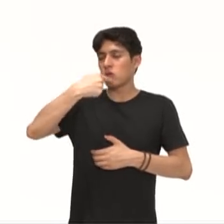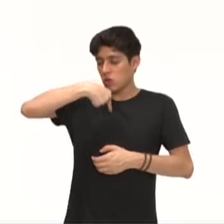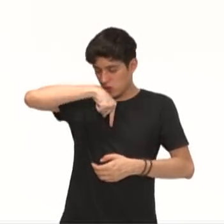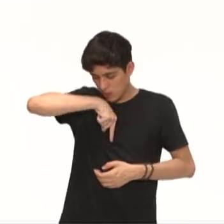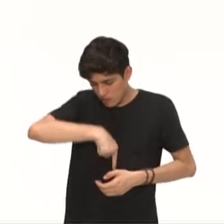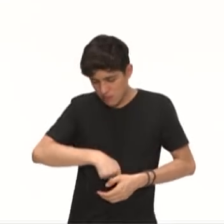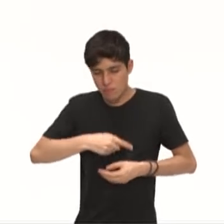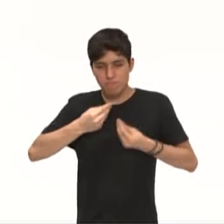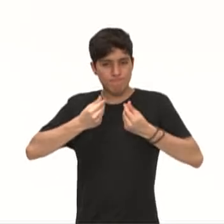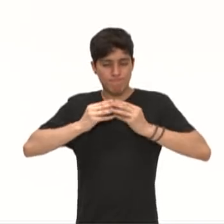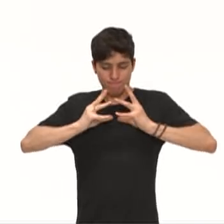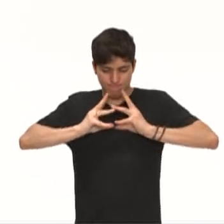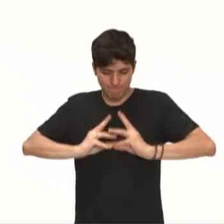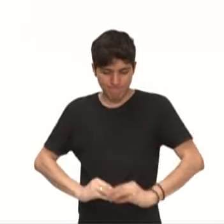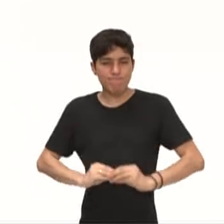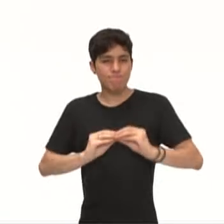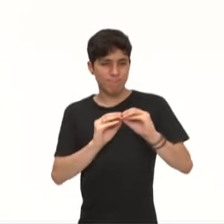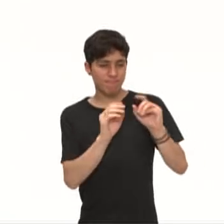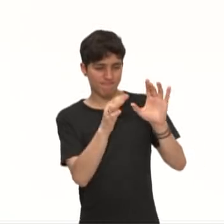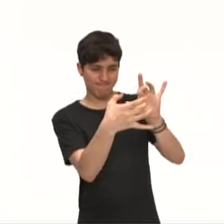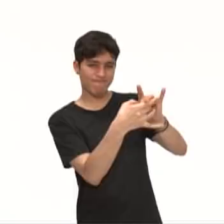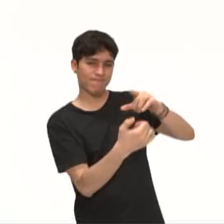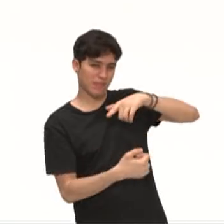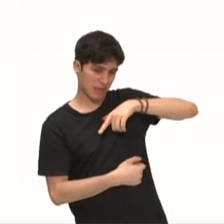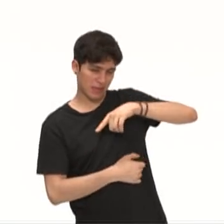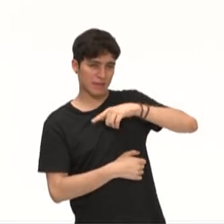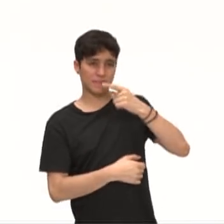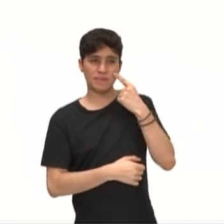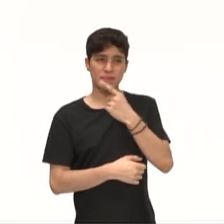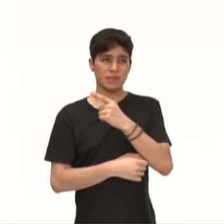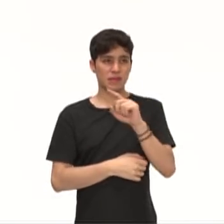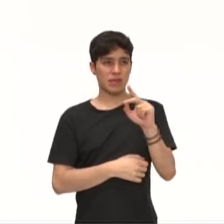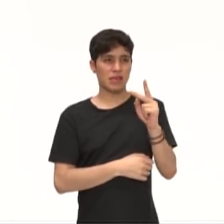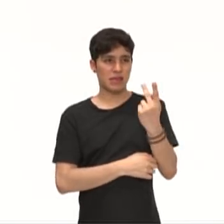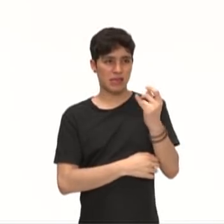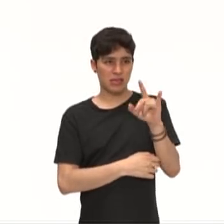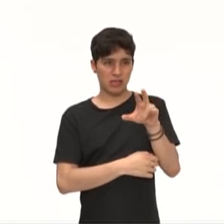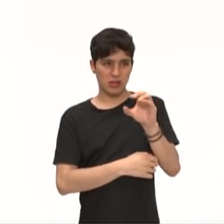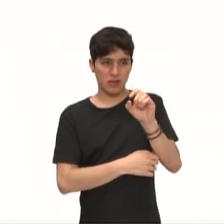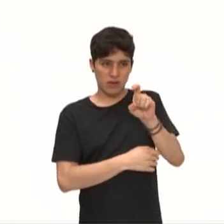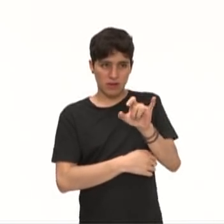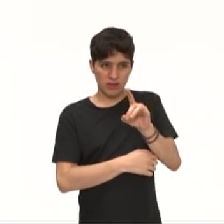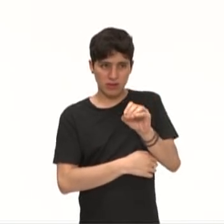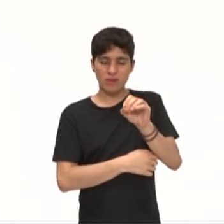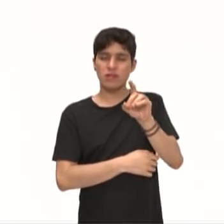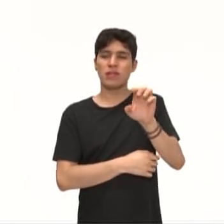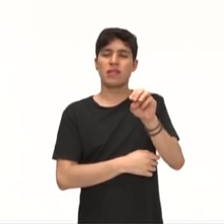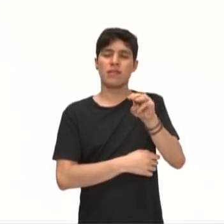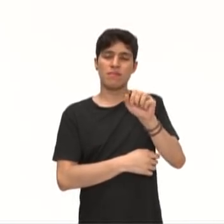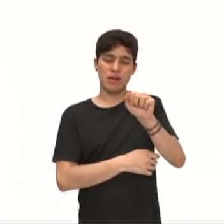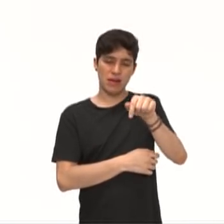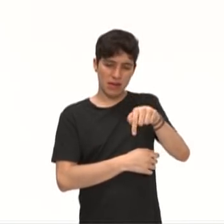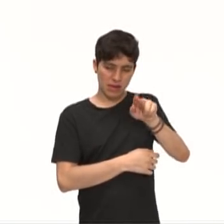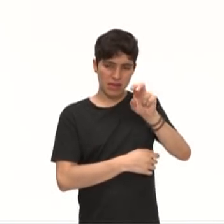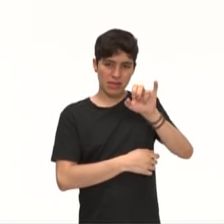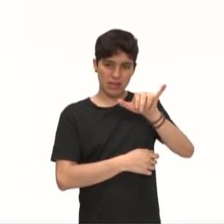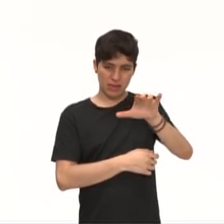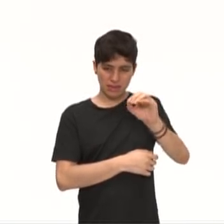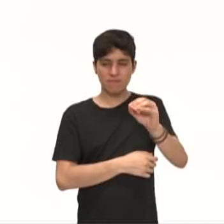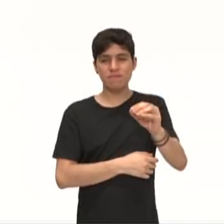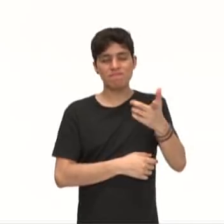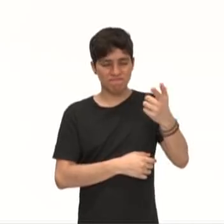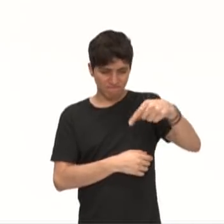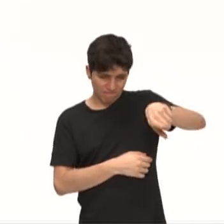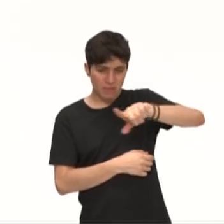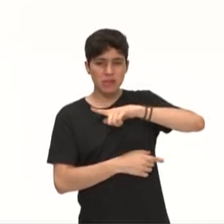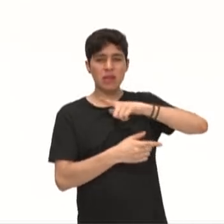com azia e tudo mais, né, eles são aplicados nisso. Hidróxido de magnésio, com a sua fórmula específica ali no chamado leite de magnésia,